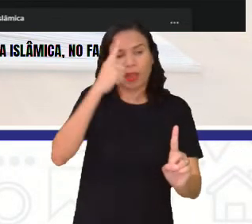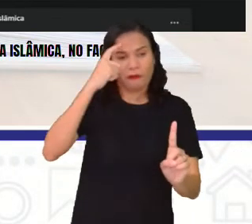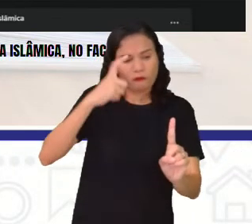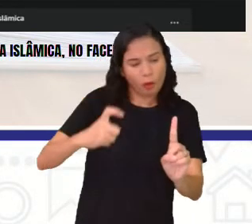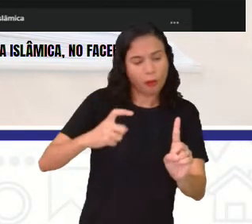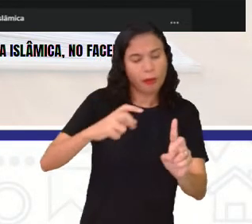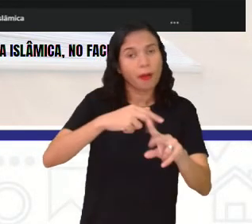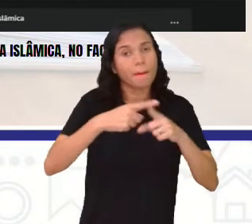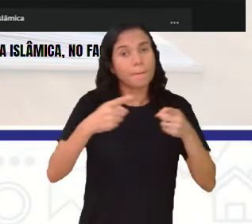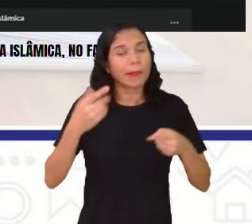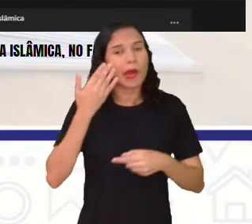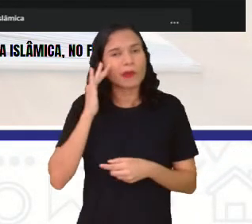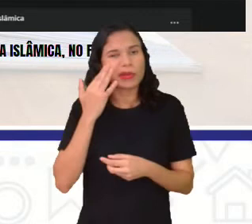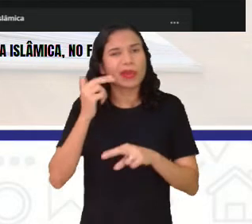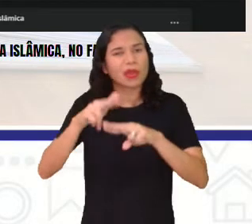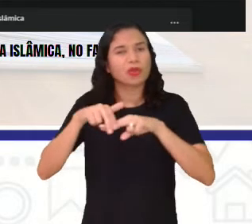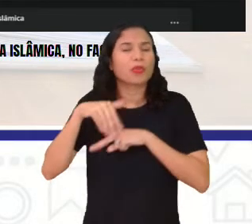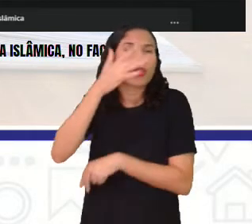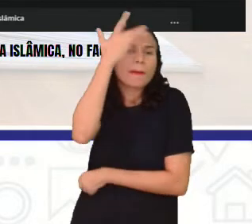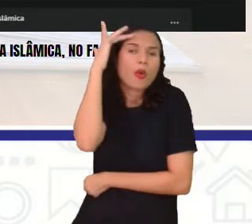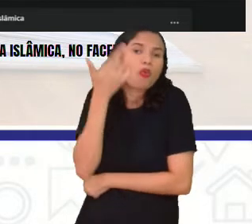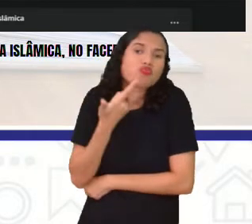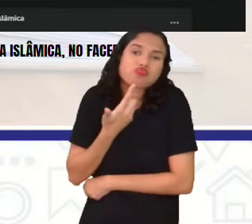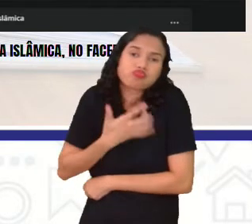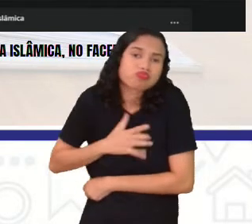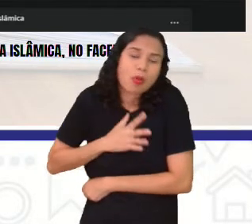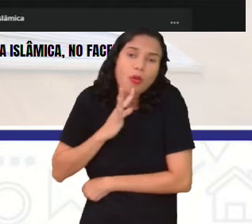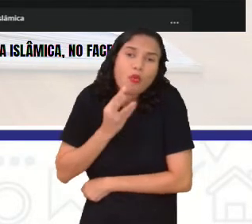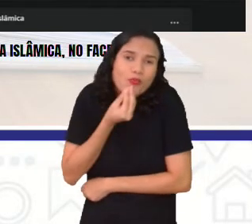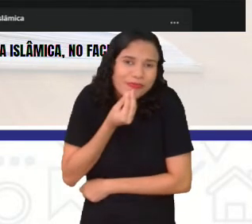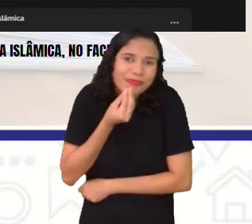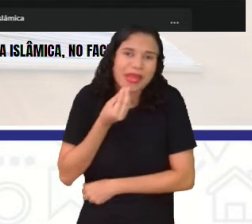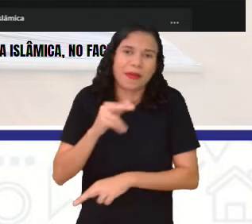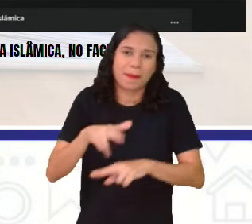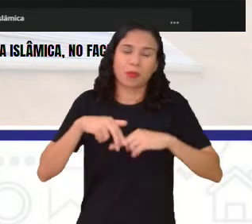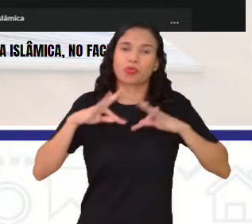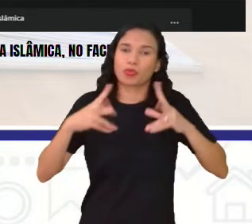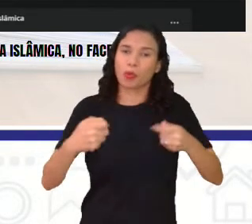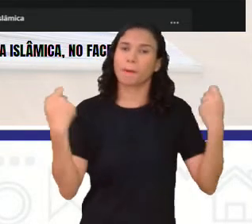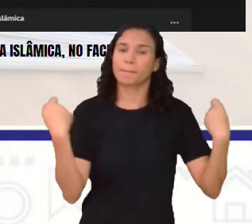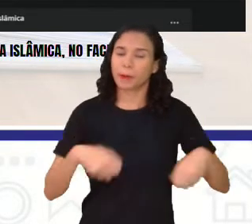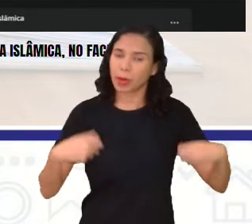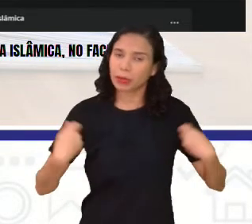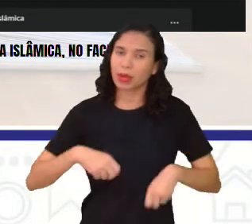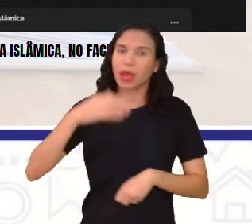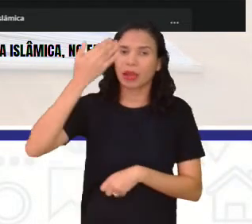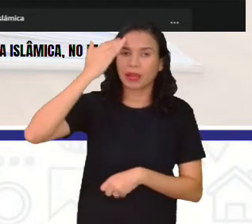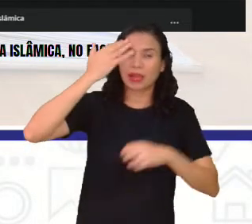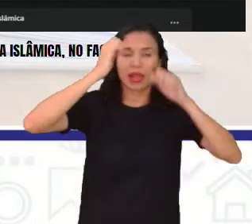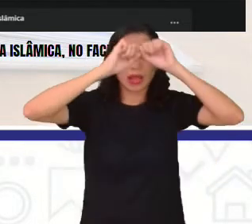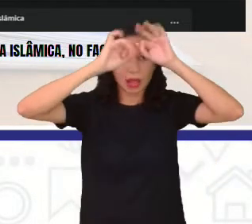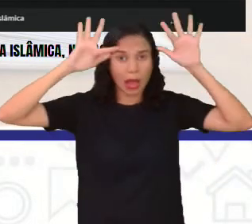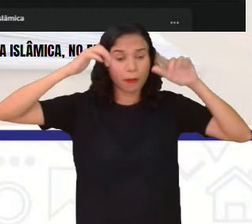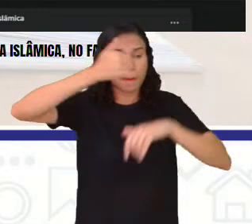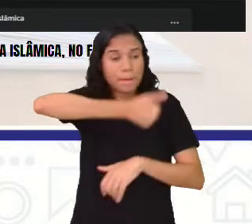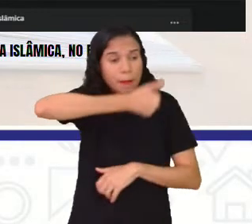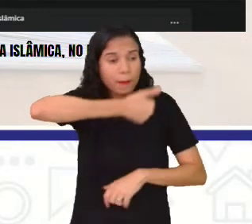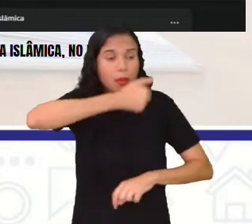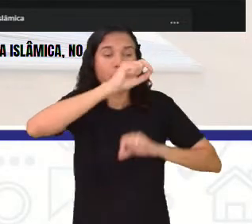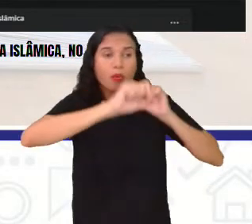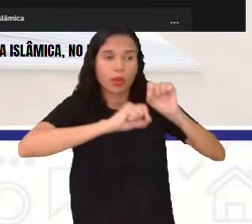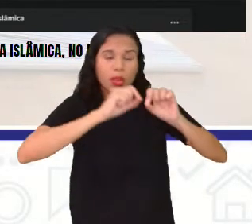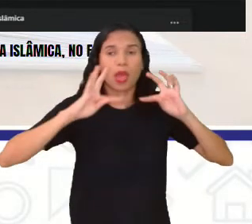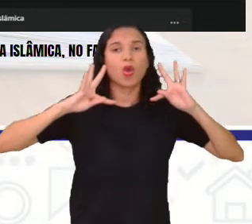que as pessoas fazem isso fruto da ignorância e, no fim das contas, todas elas precisam entender, primeiro, que